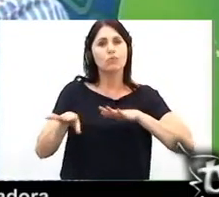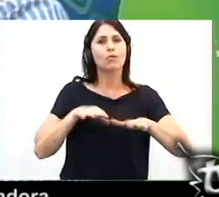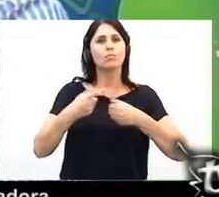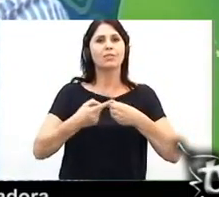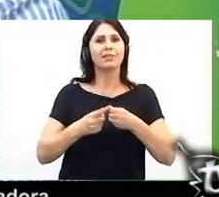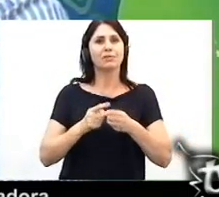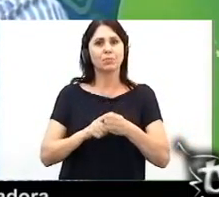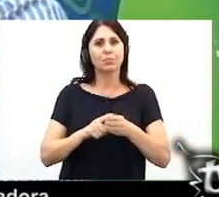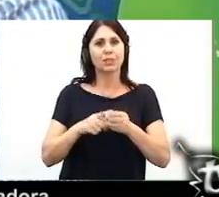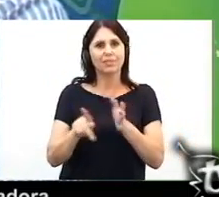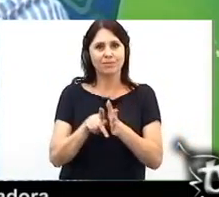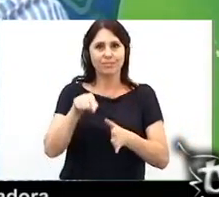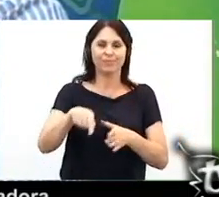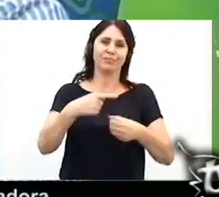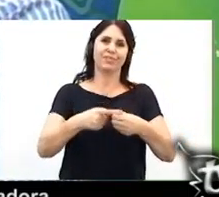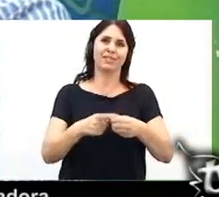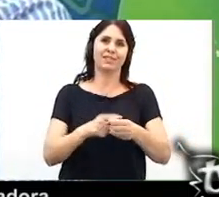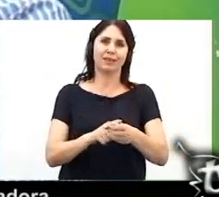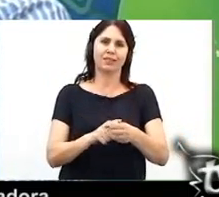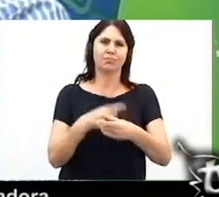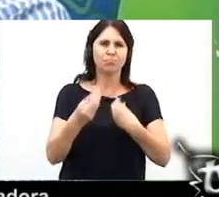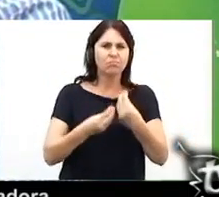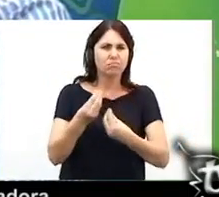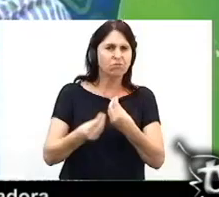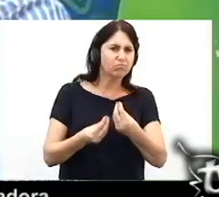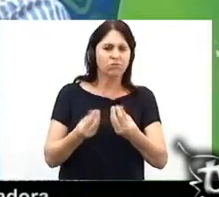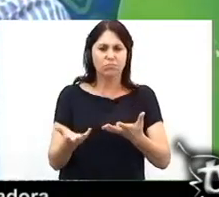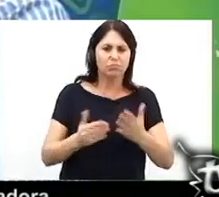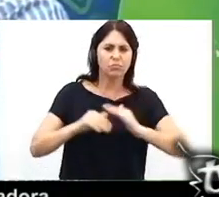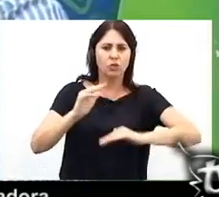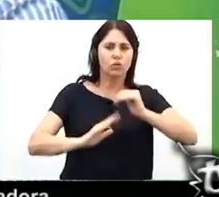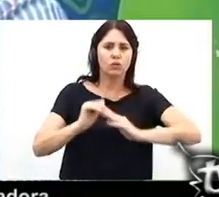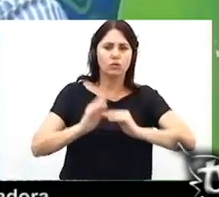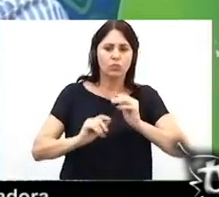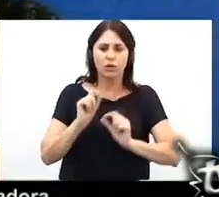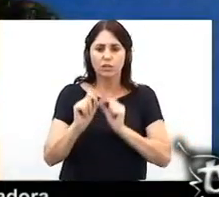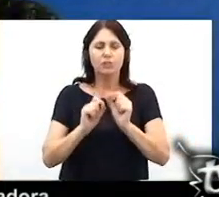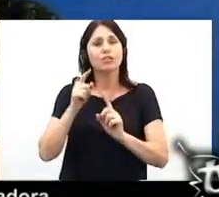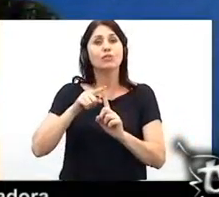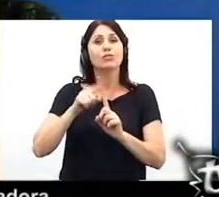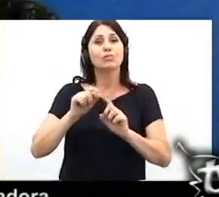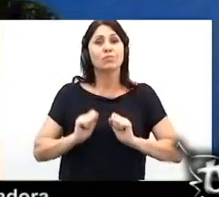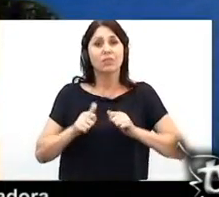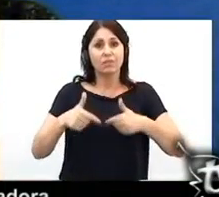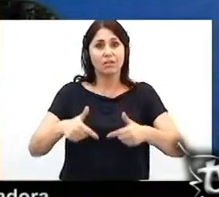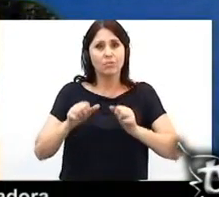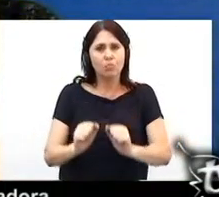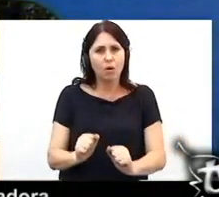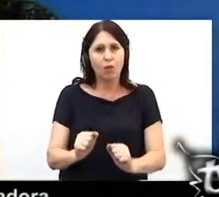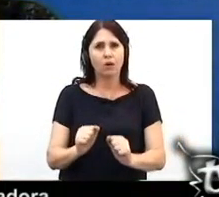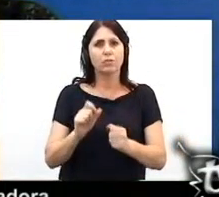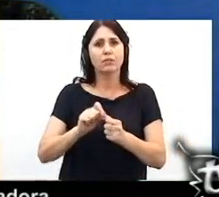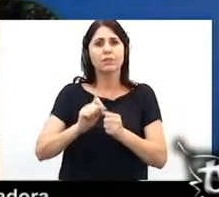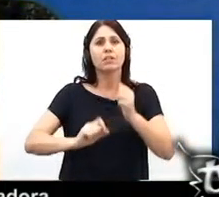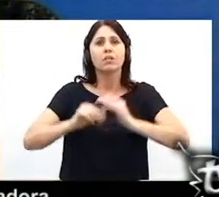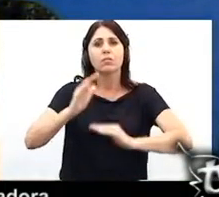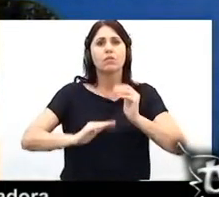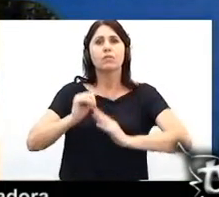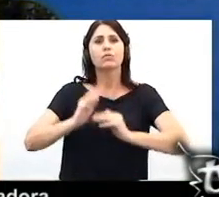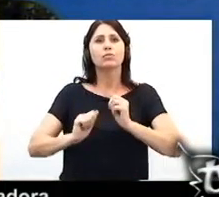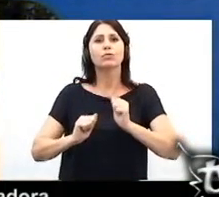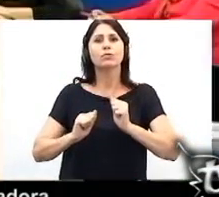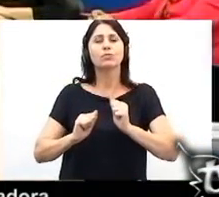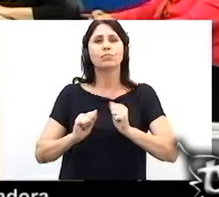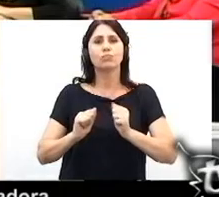processo que a gente está tentando construir, ele tenta traduzir isso em temas que poderiam se tornar uma espécie de currículo